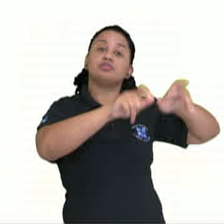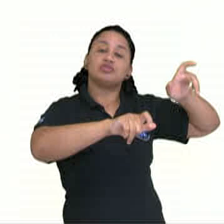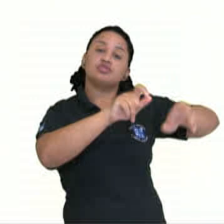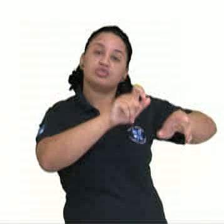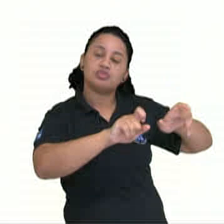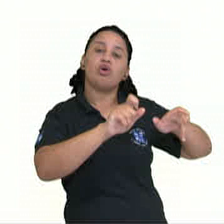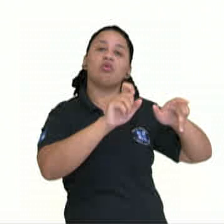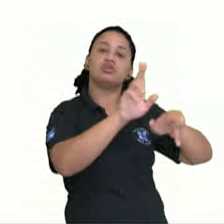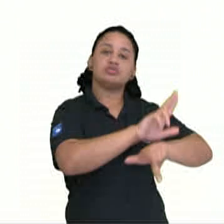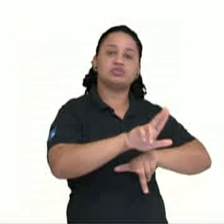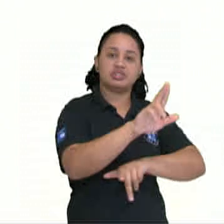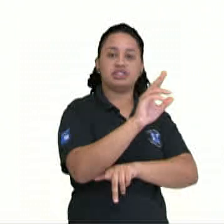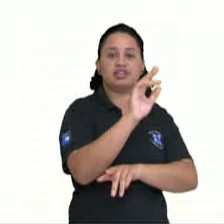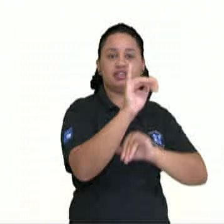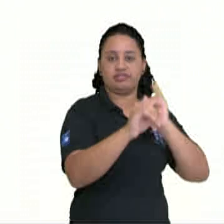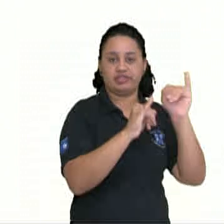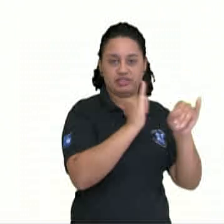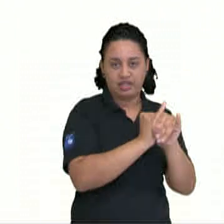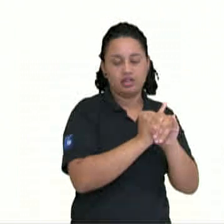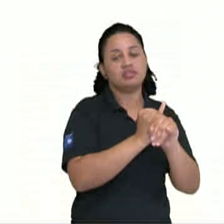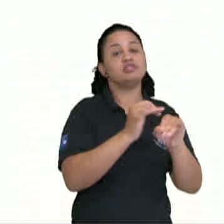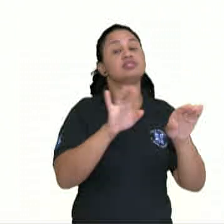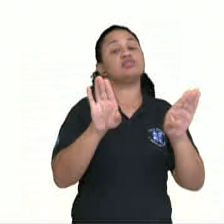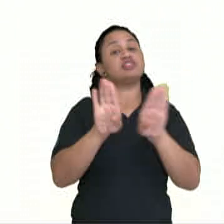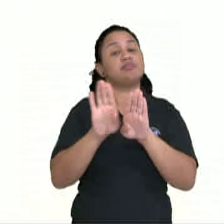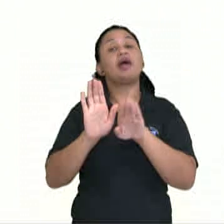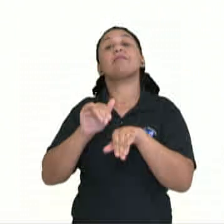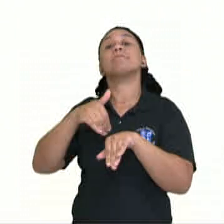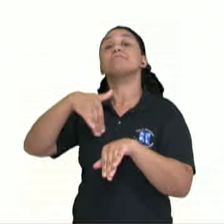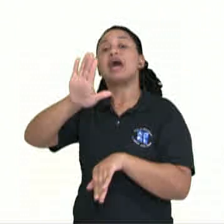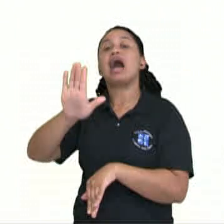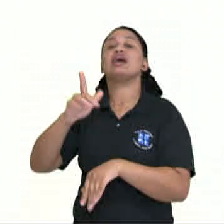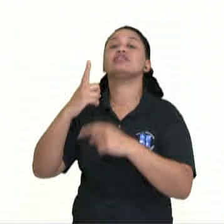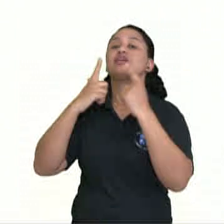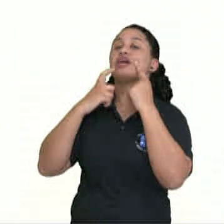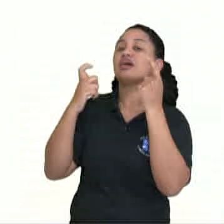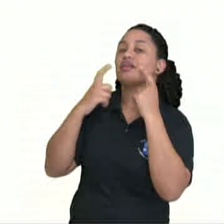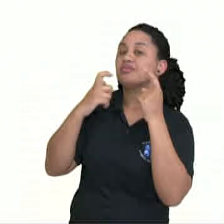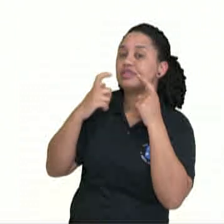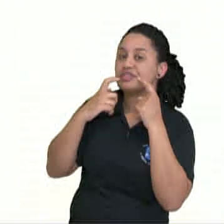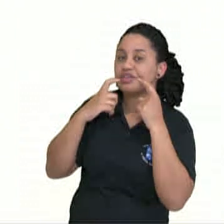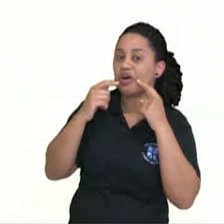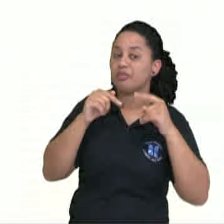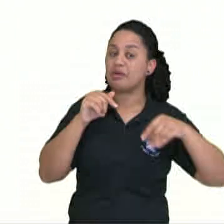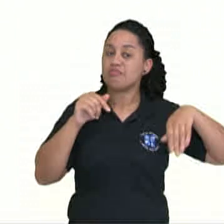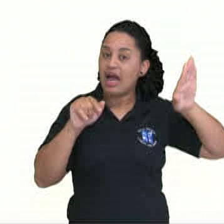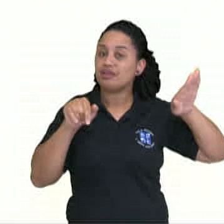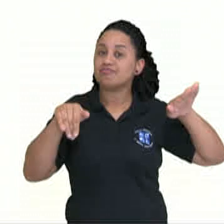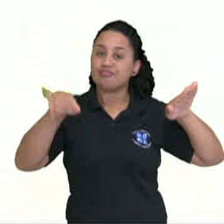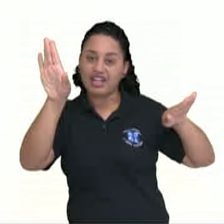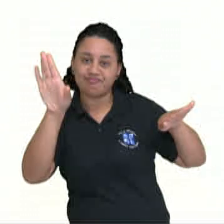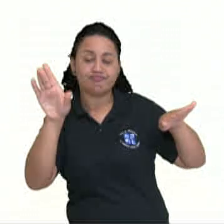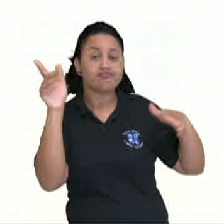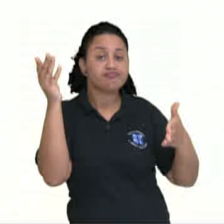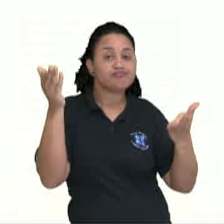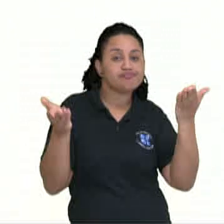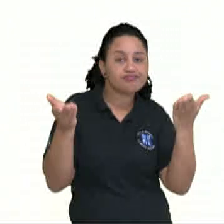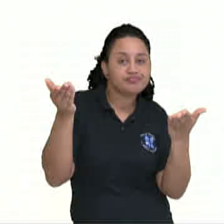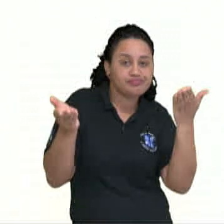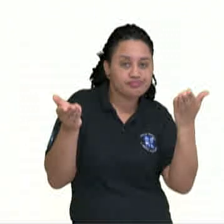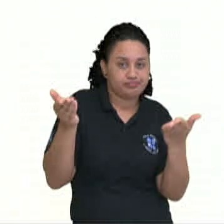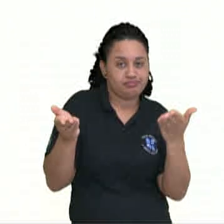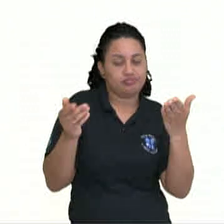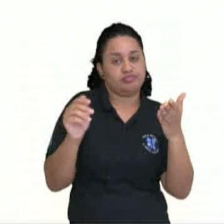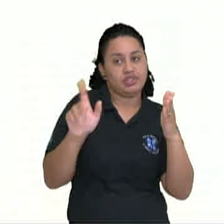que mais gente fazendo tudo pelo computador fez com que aumentassem